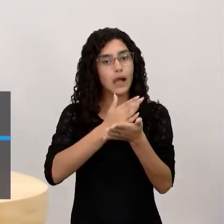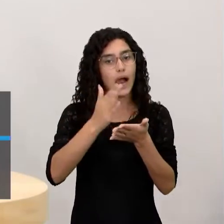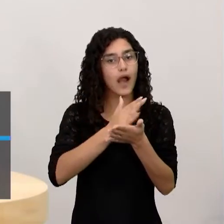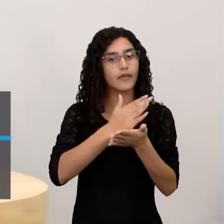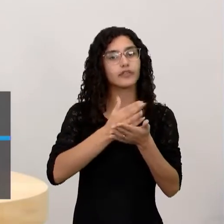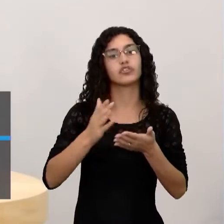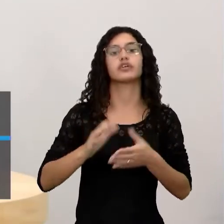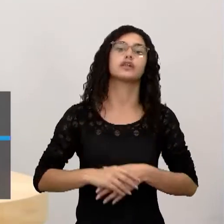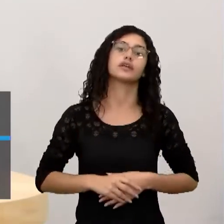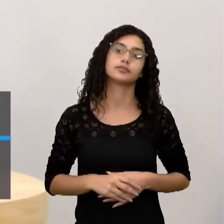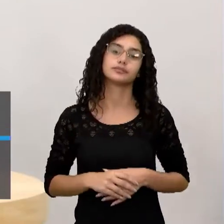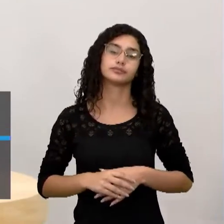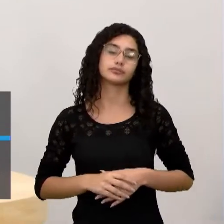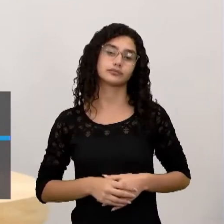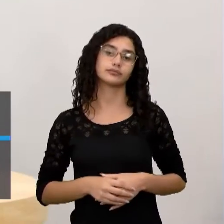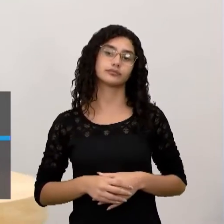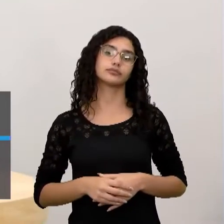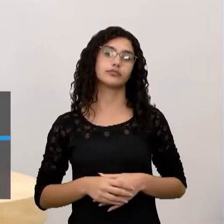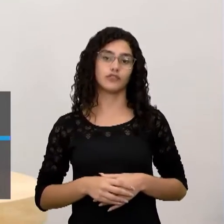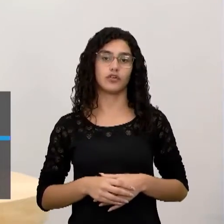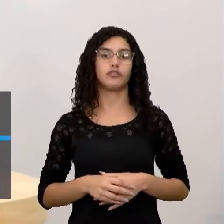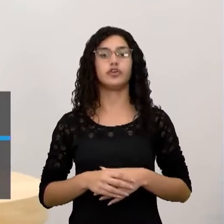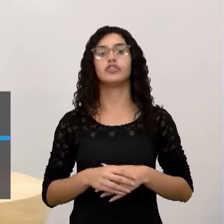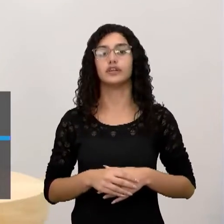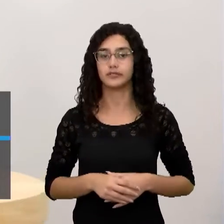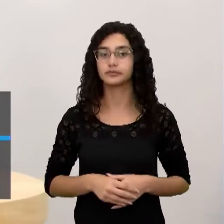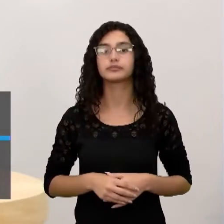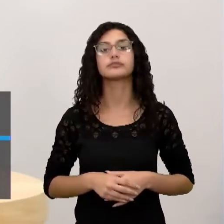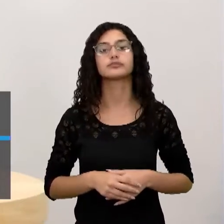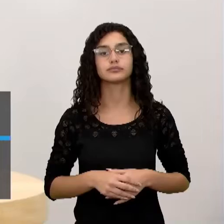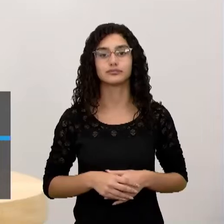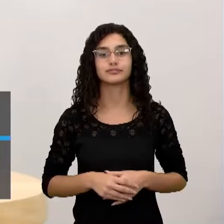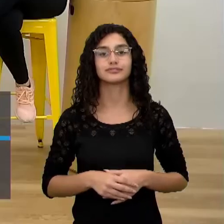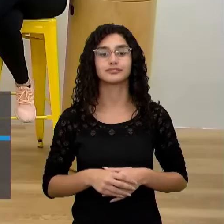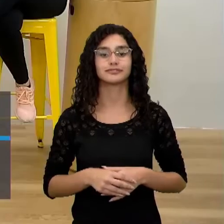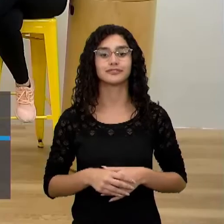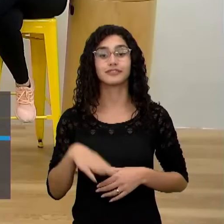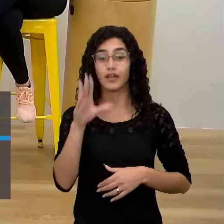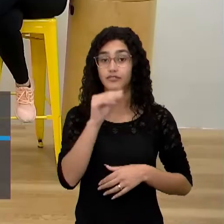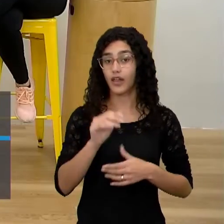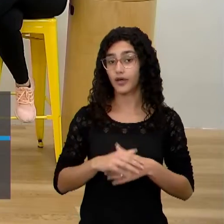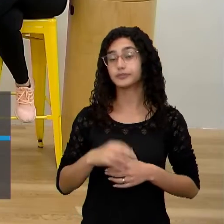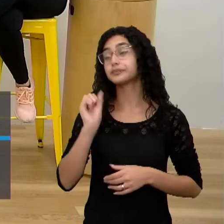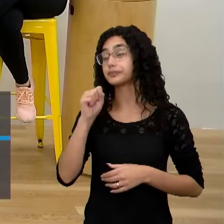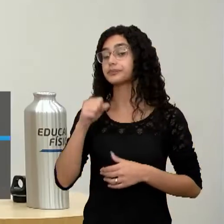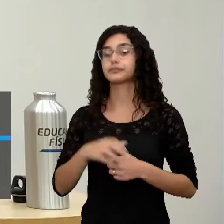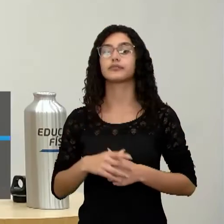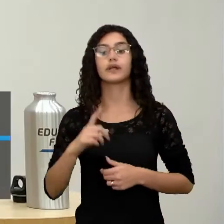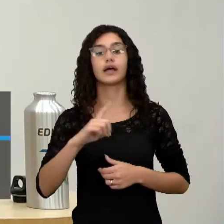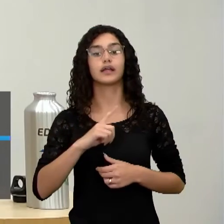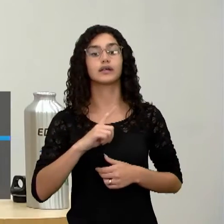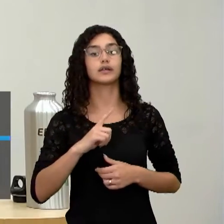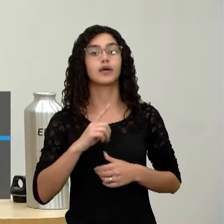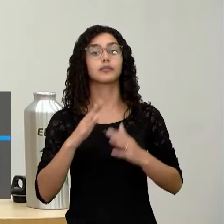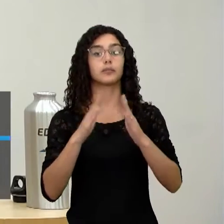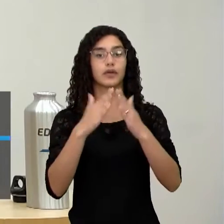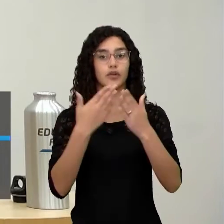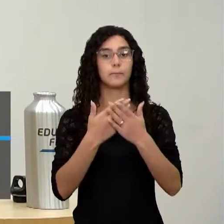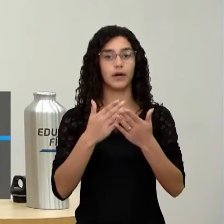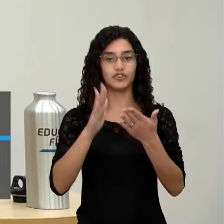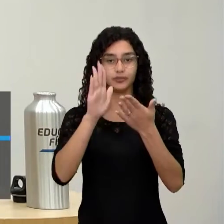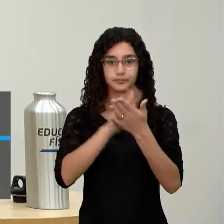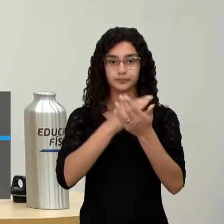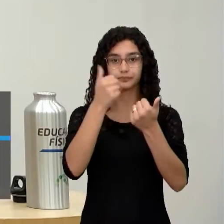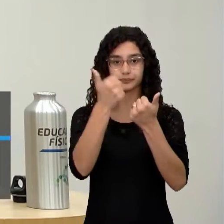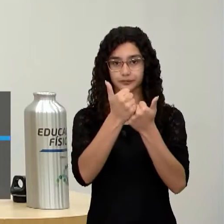em Macronésia, Micronésia e Polinésia. Quer falar alguma coisa? Eu quero. Temos outra escola aqui junto